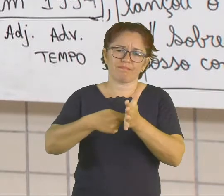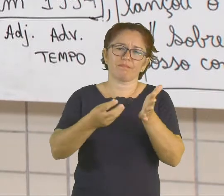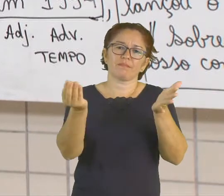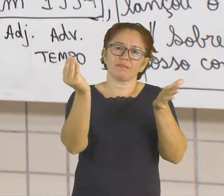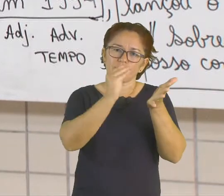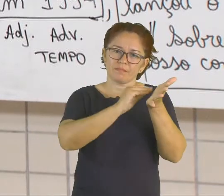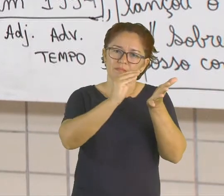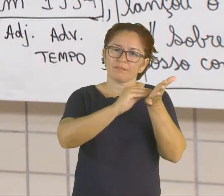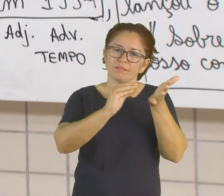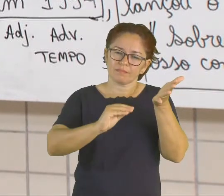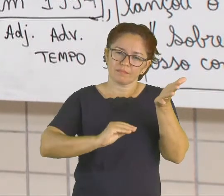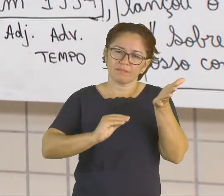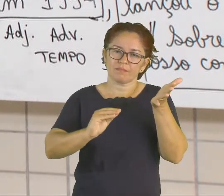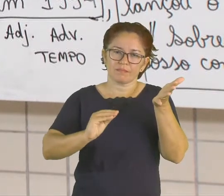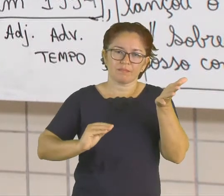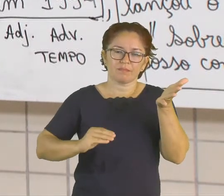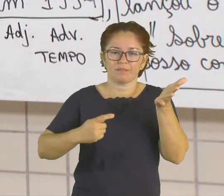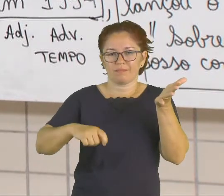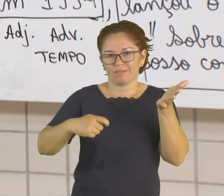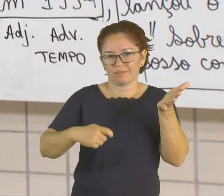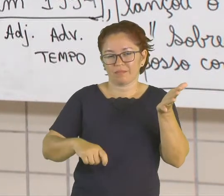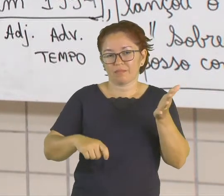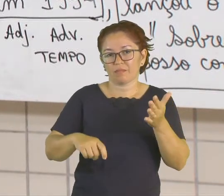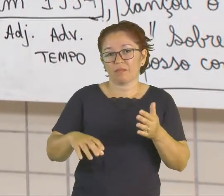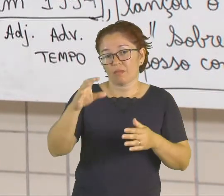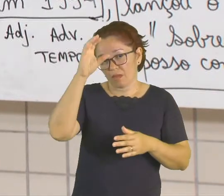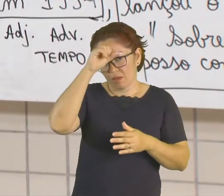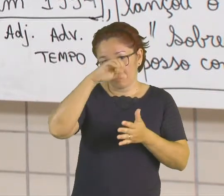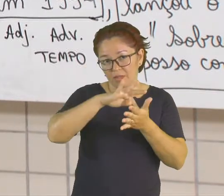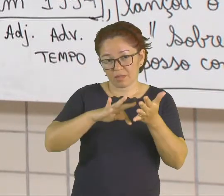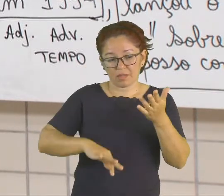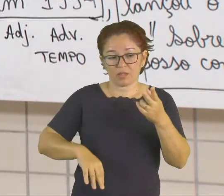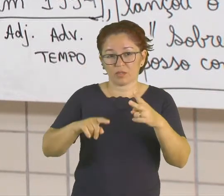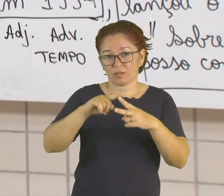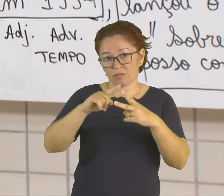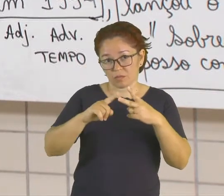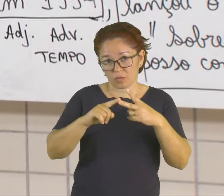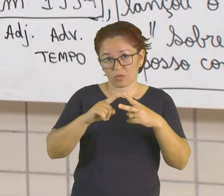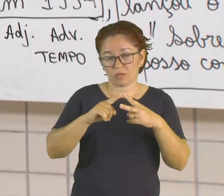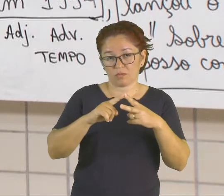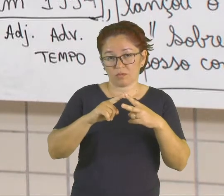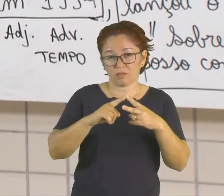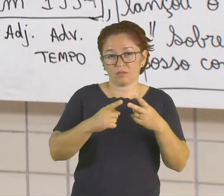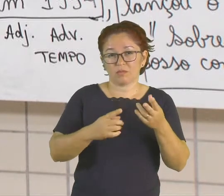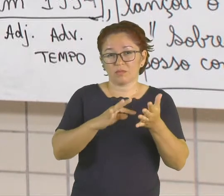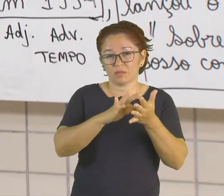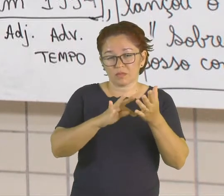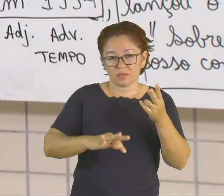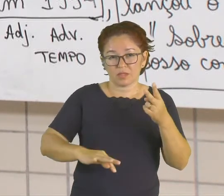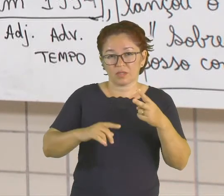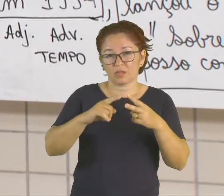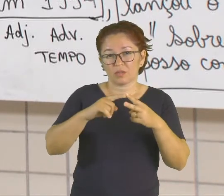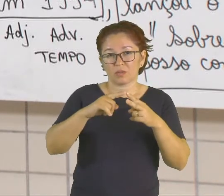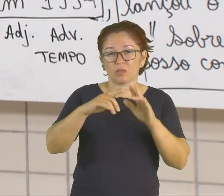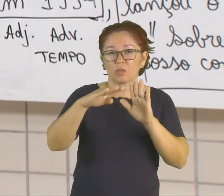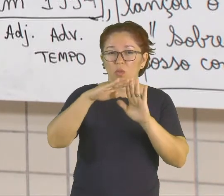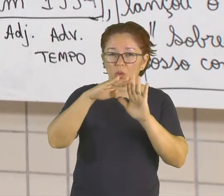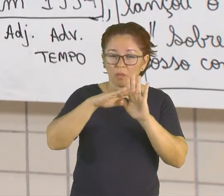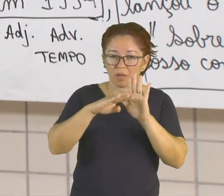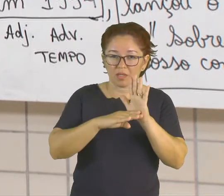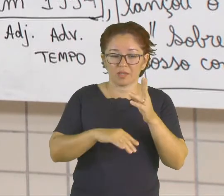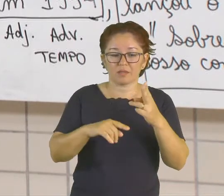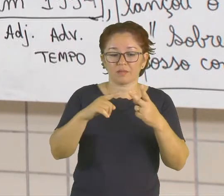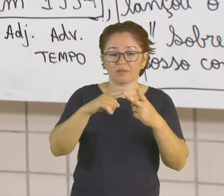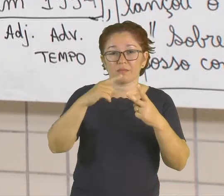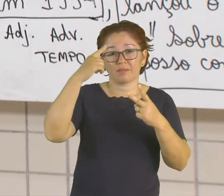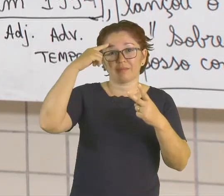os textos normativos e também as memórias literárias, os exemplos aqui vocês vão ver sempre com base nos gêneros que nós